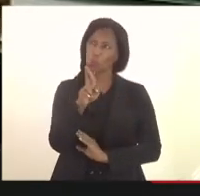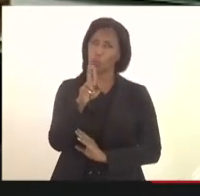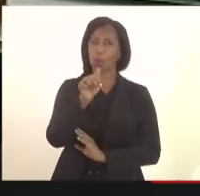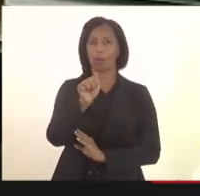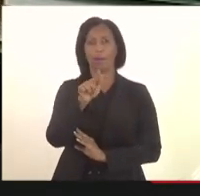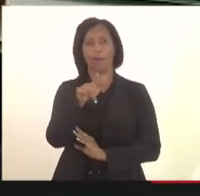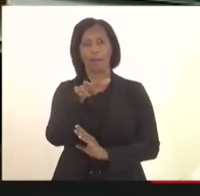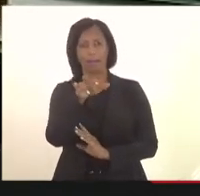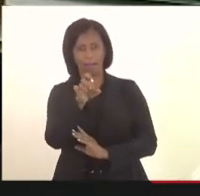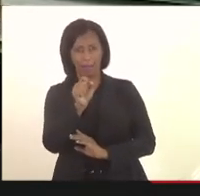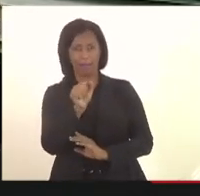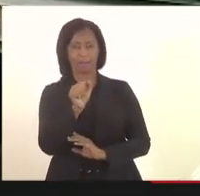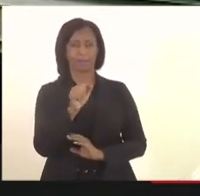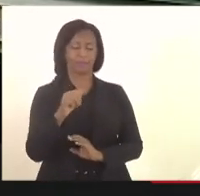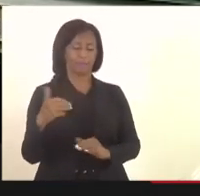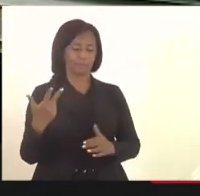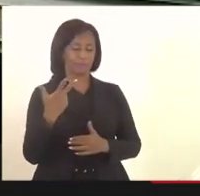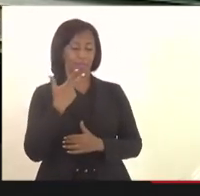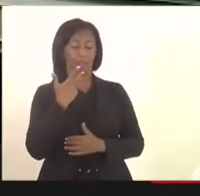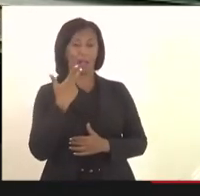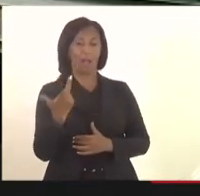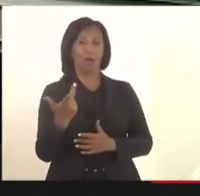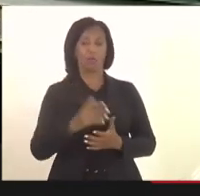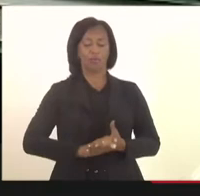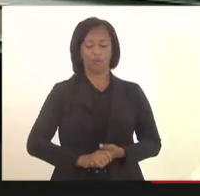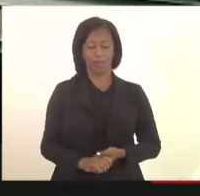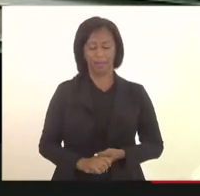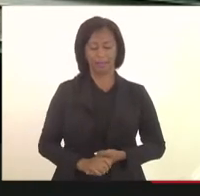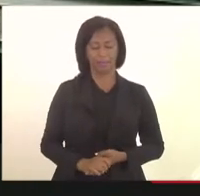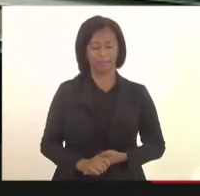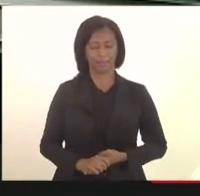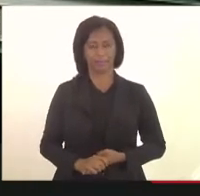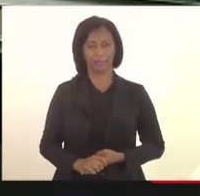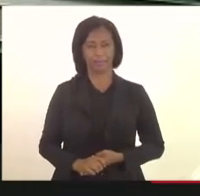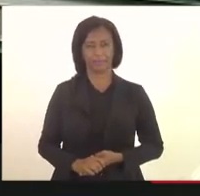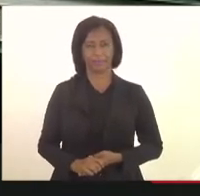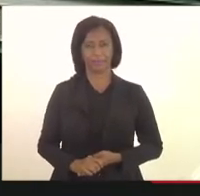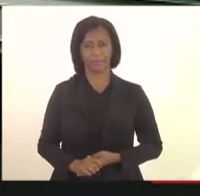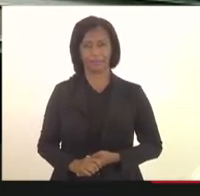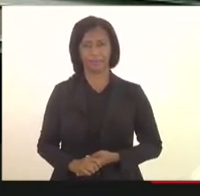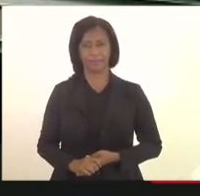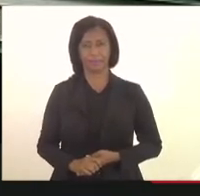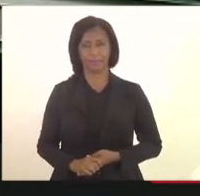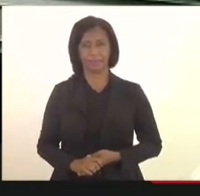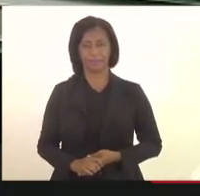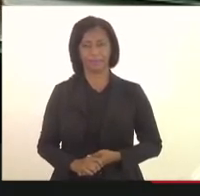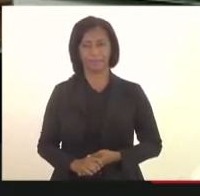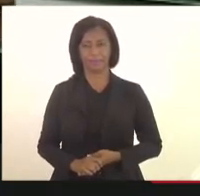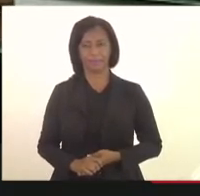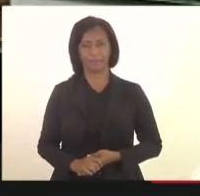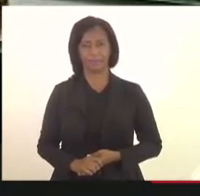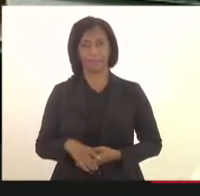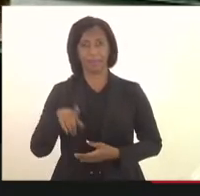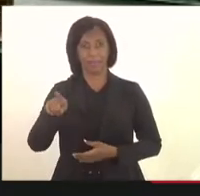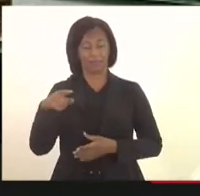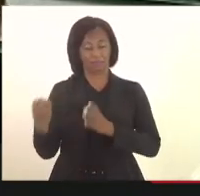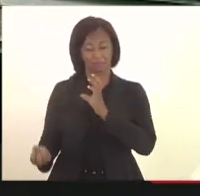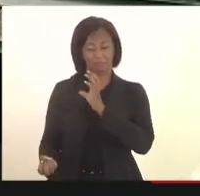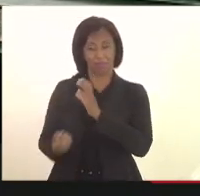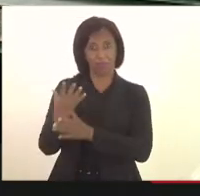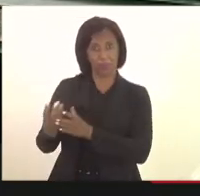Mendes, ao falar de Albacora Leste, ele afirmou que a